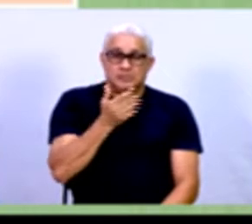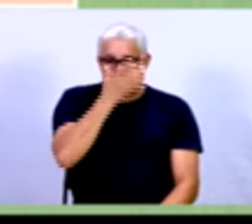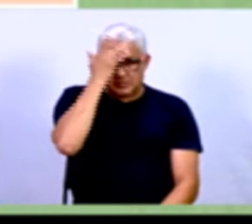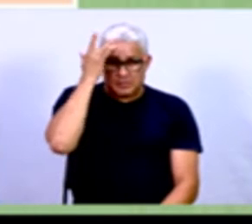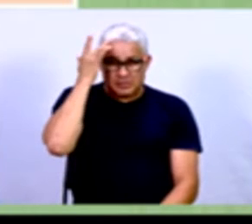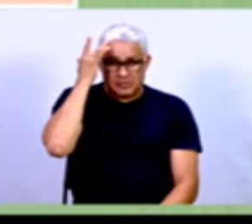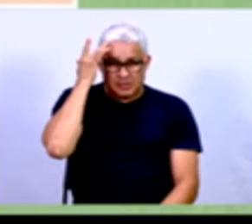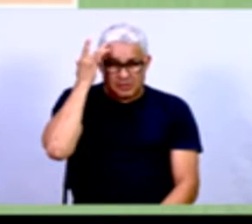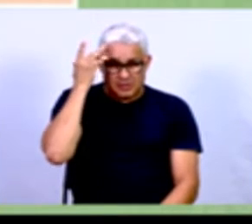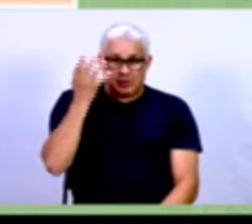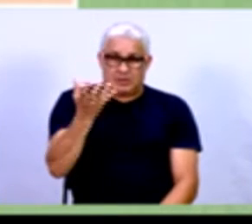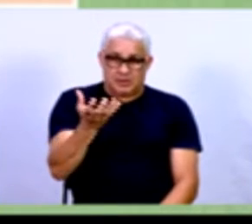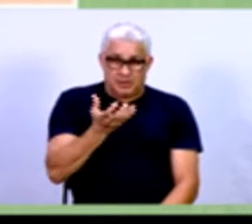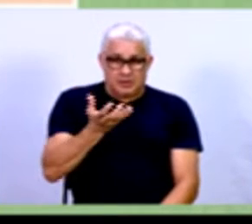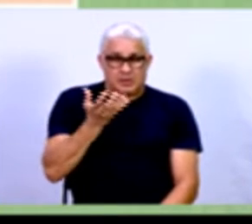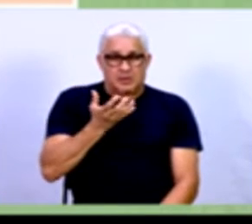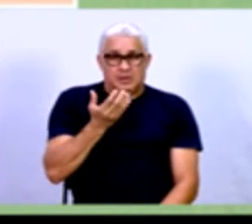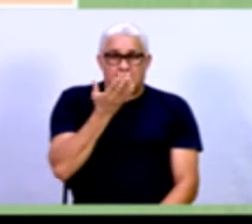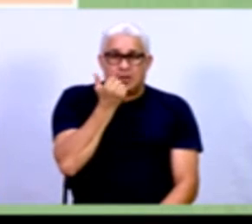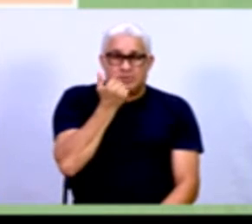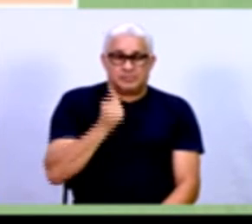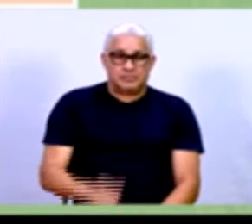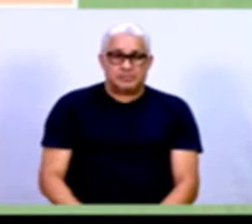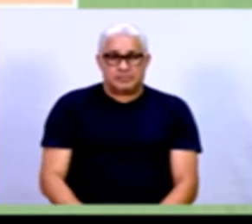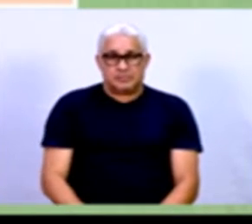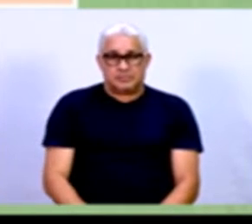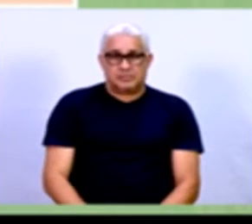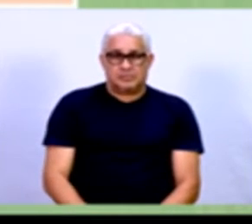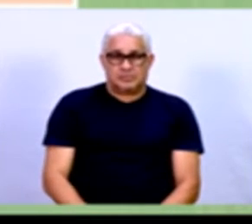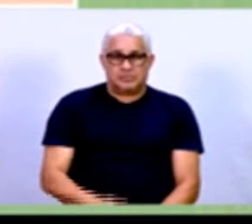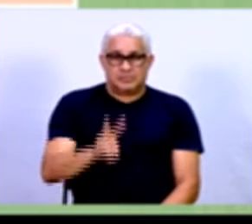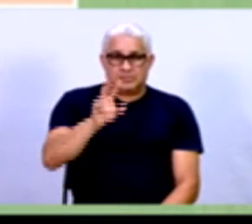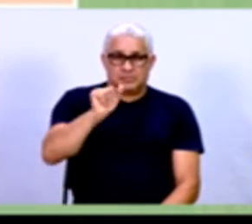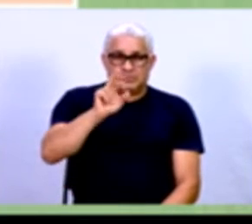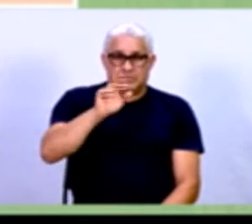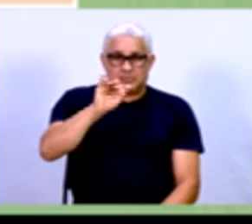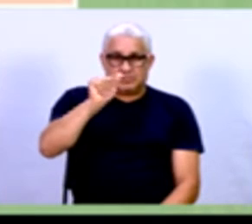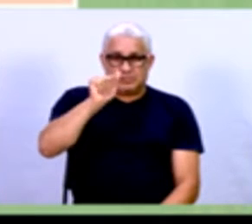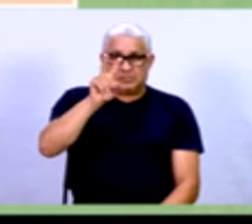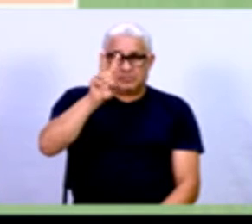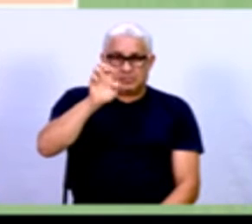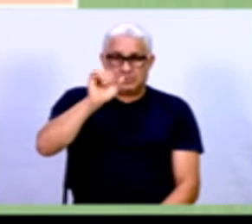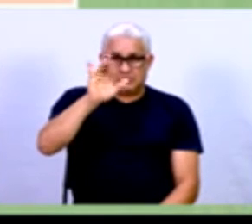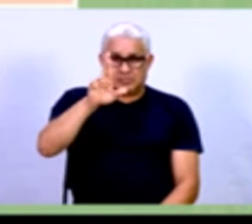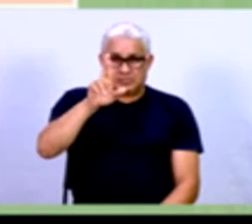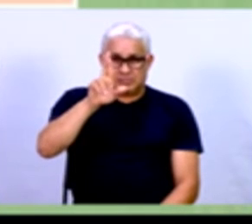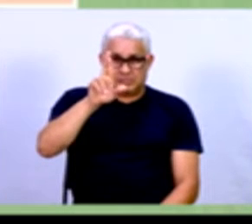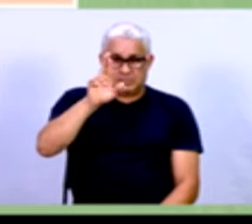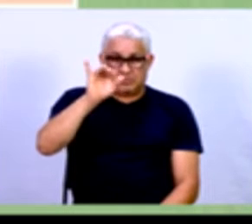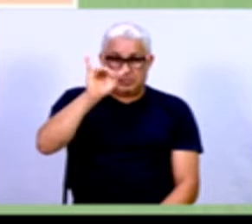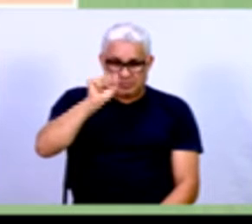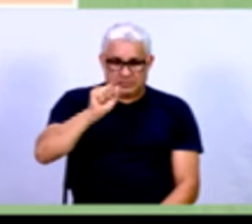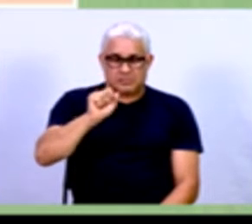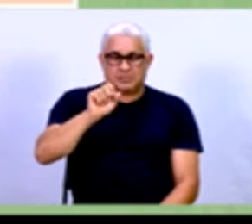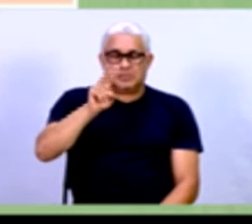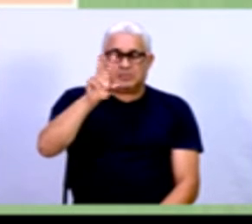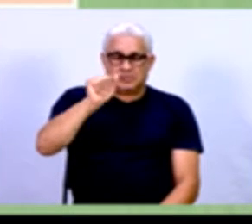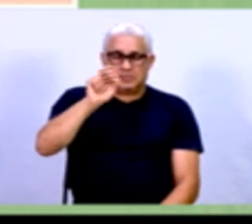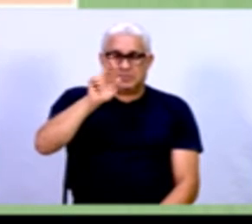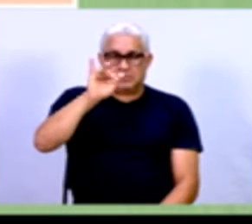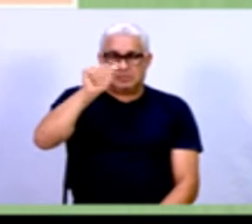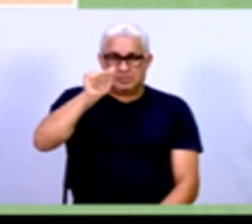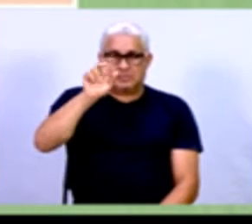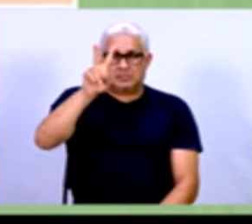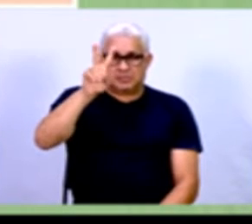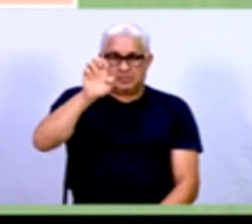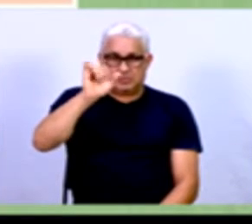pessoas desejam consumir? De quais variáveis precisarei? Olha, já entrou as variáveis aí, ó. Doces, tipos de